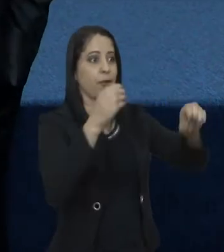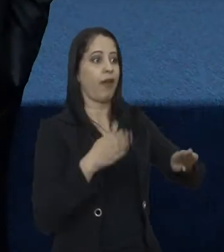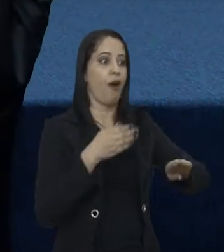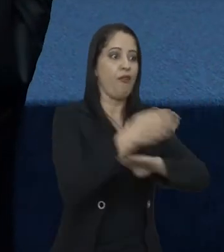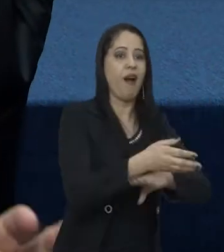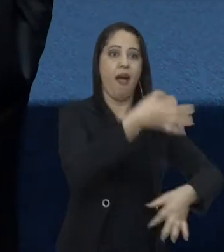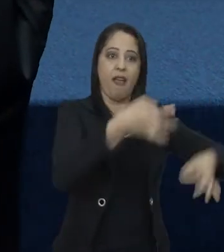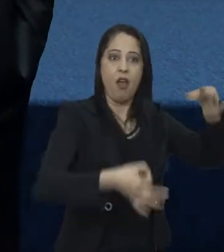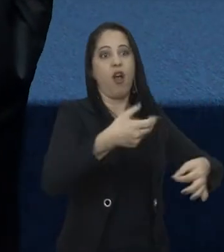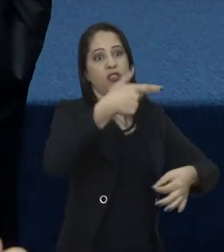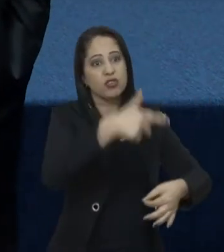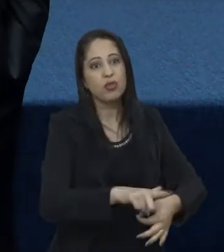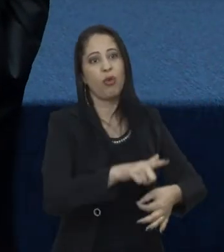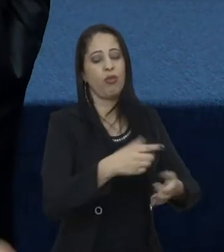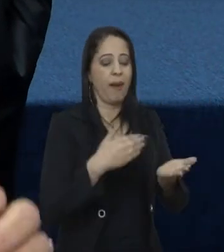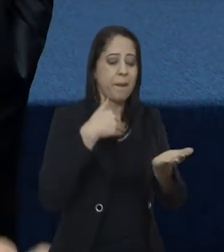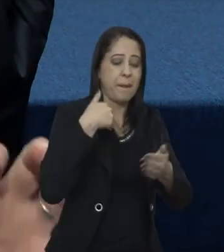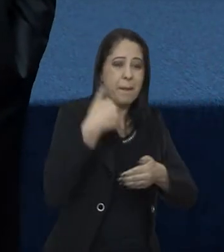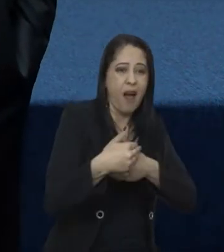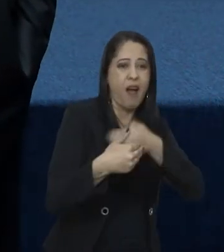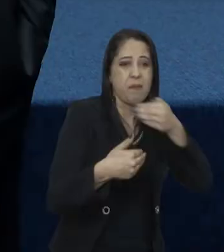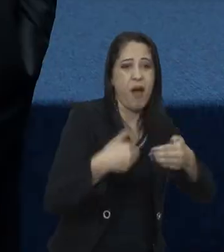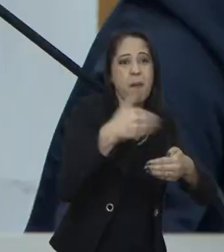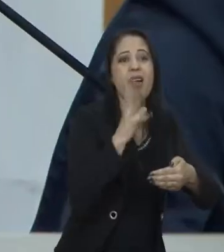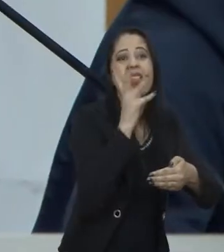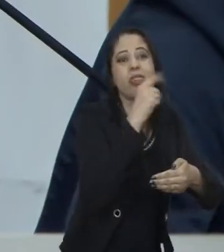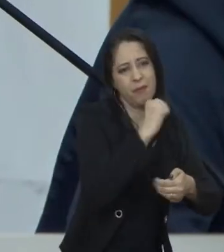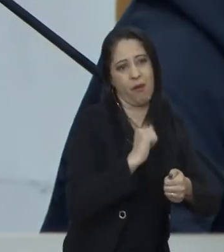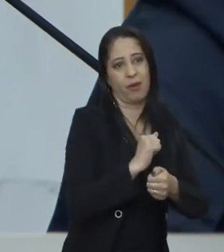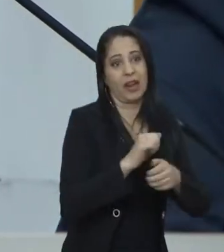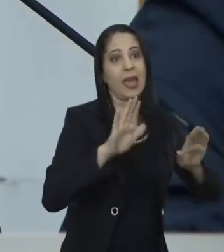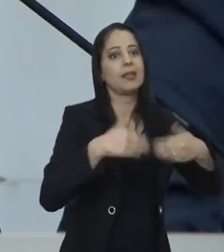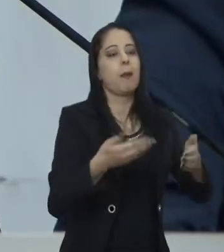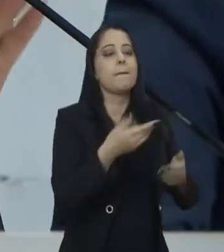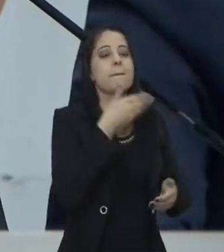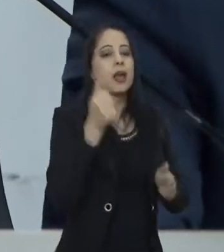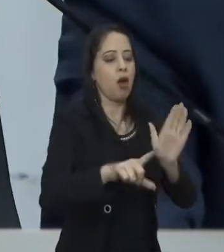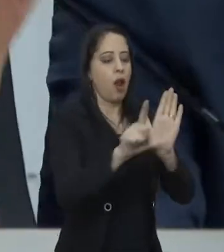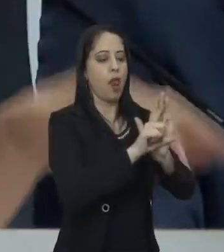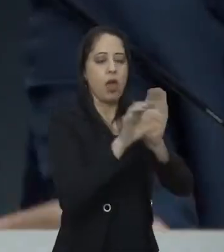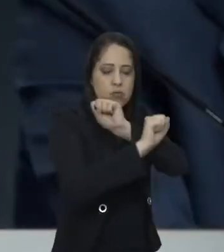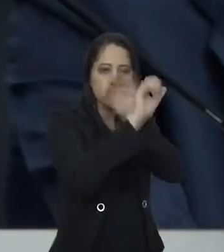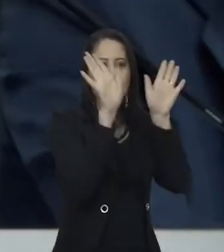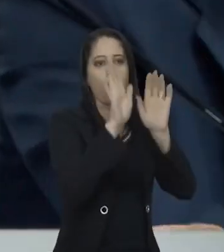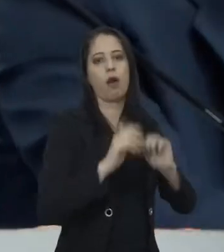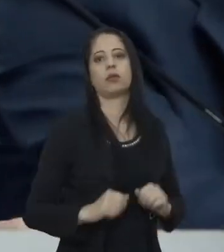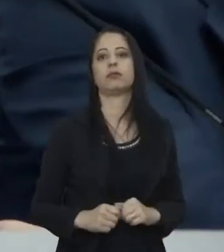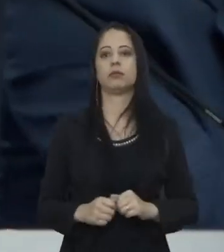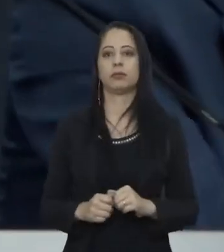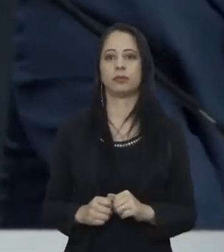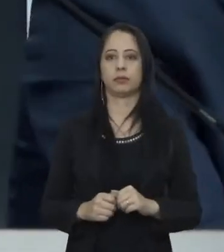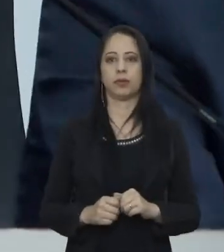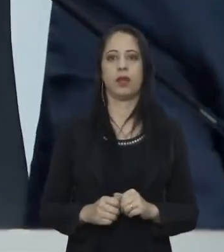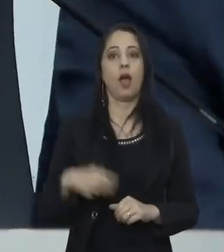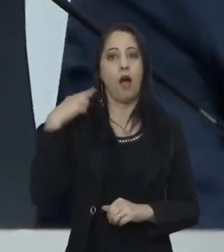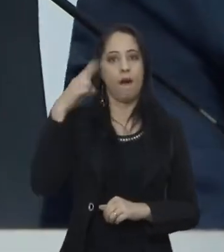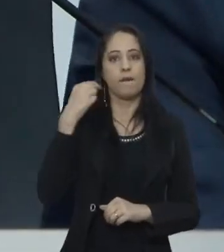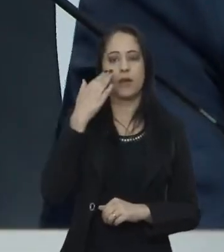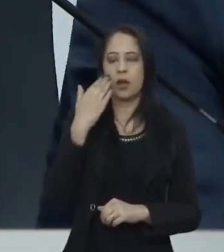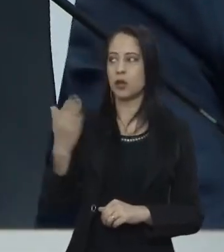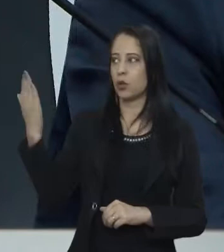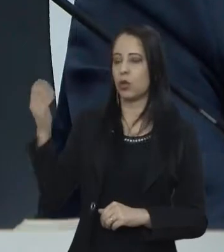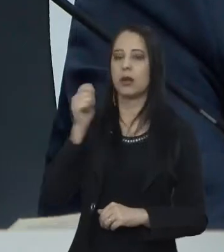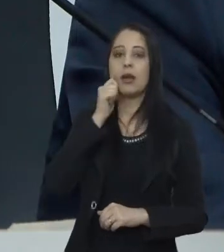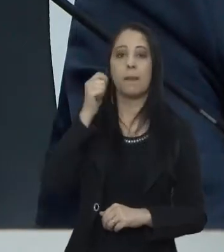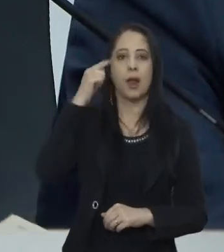ideal que as a legislação fosse é isso. A vereadora Amélia Naomi presente na audiência pontuou